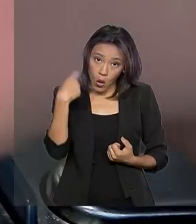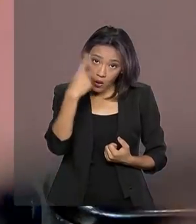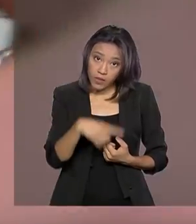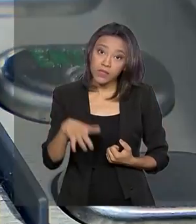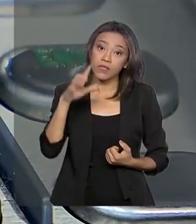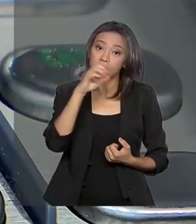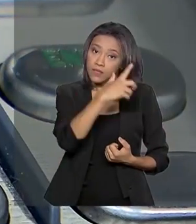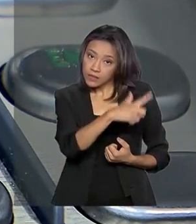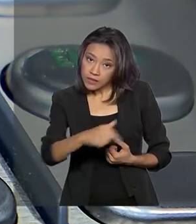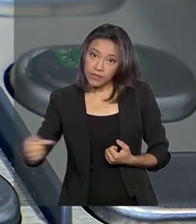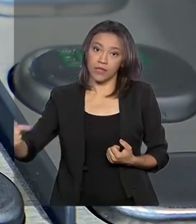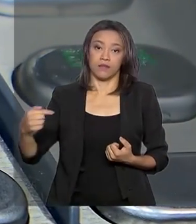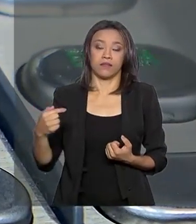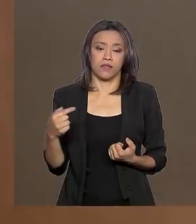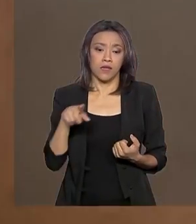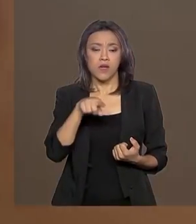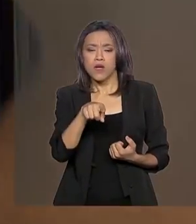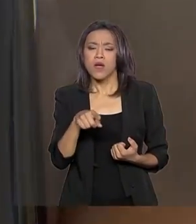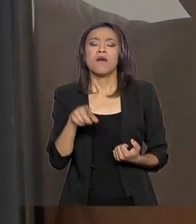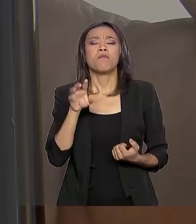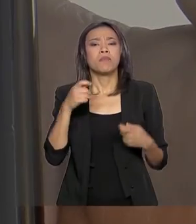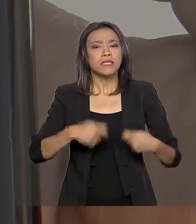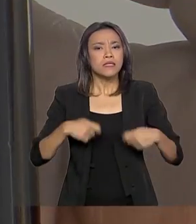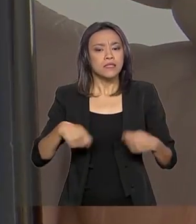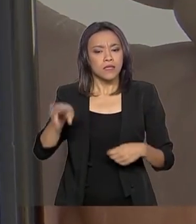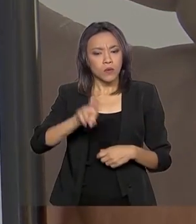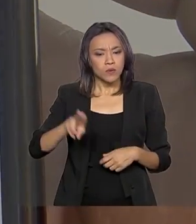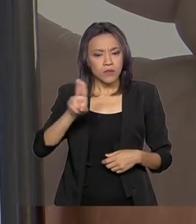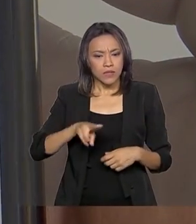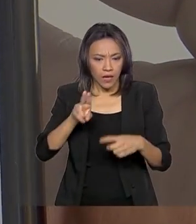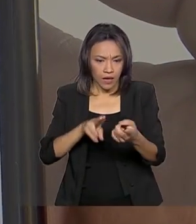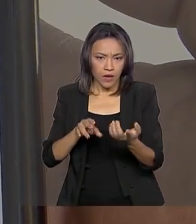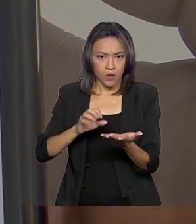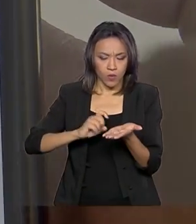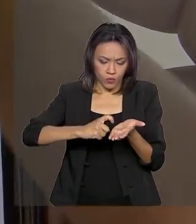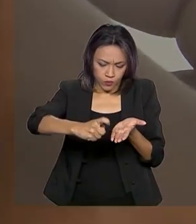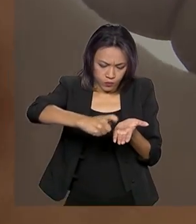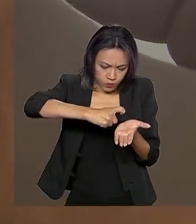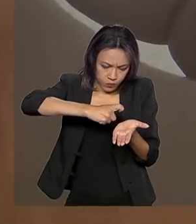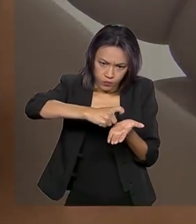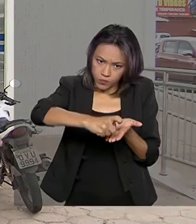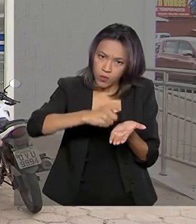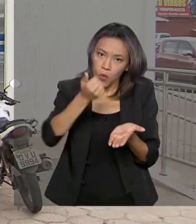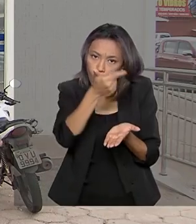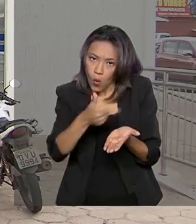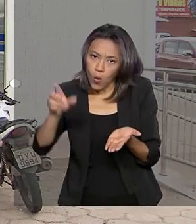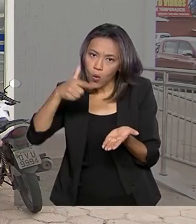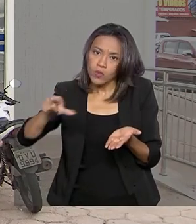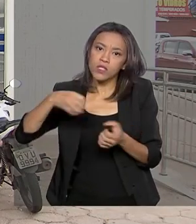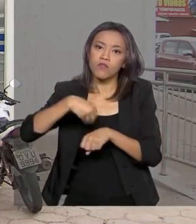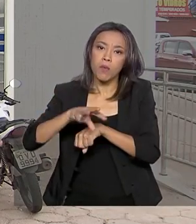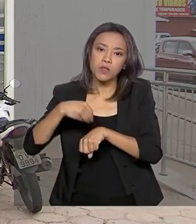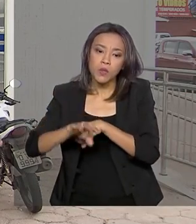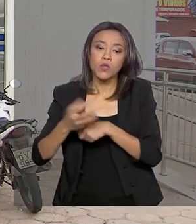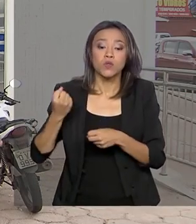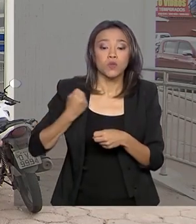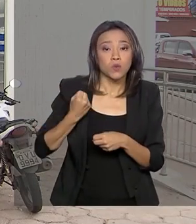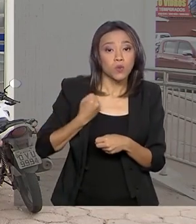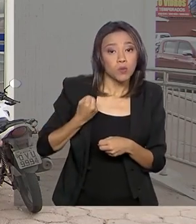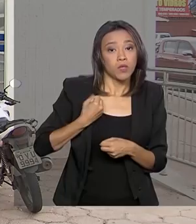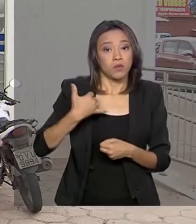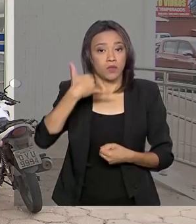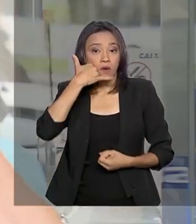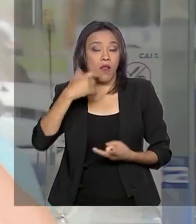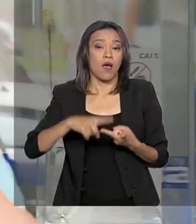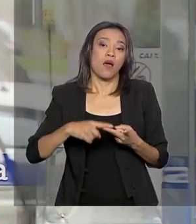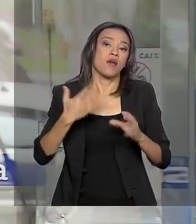dias por semana. Para isso, será possível utilizar QR codes ou outras informações, como números de celular, e-mail,